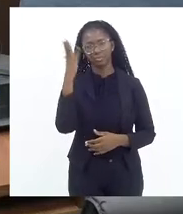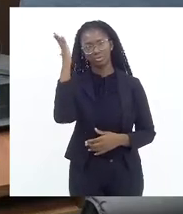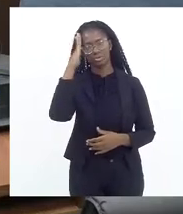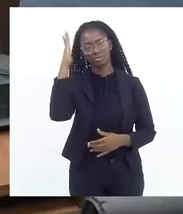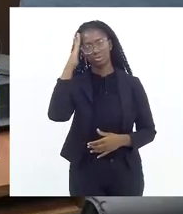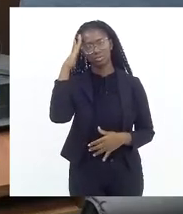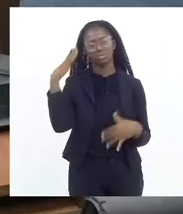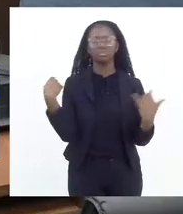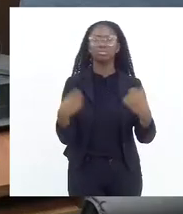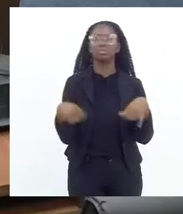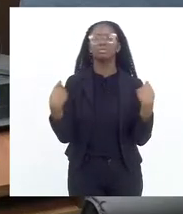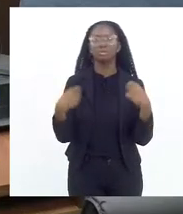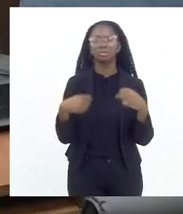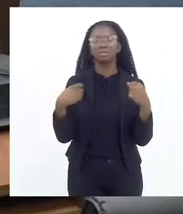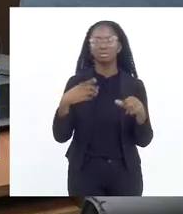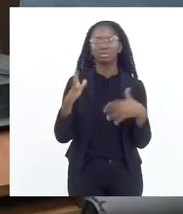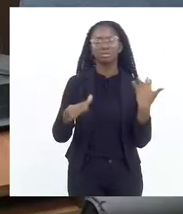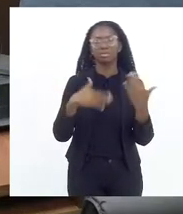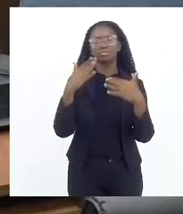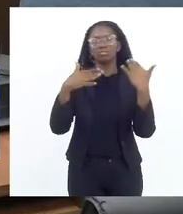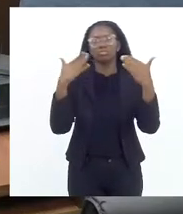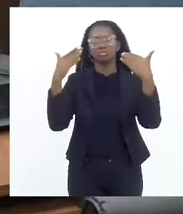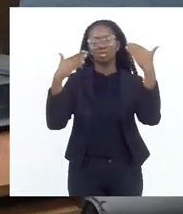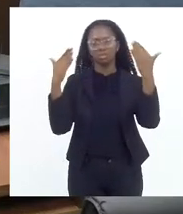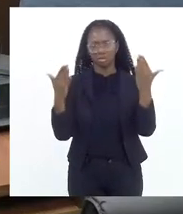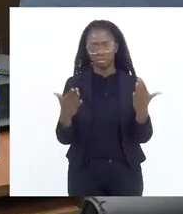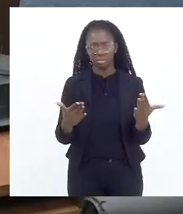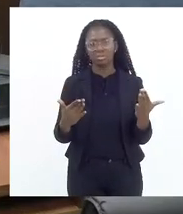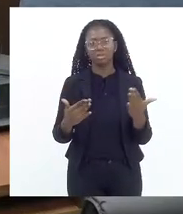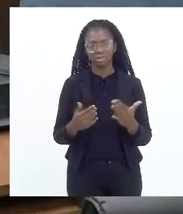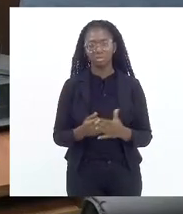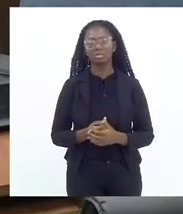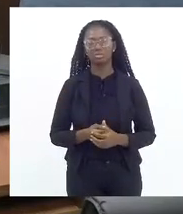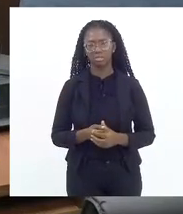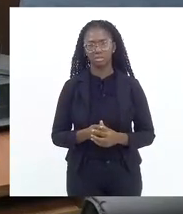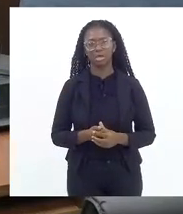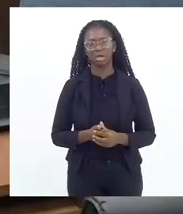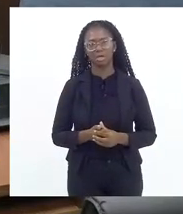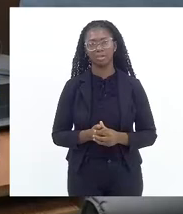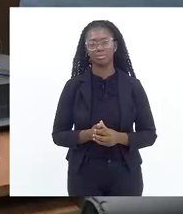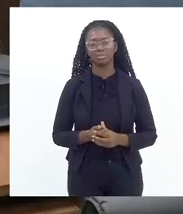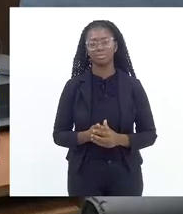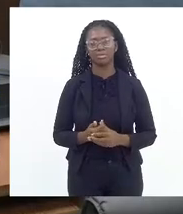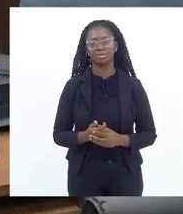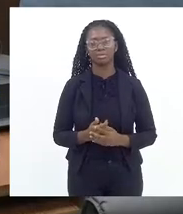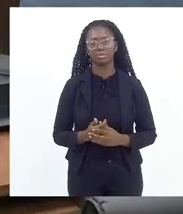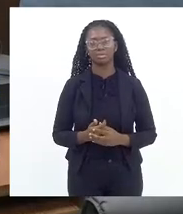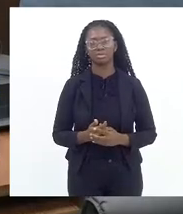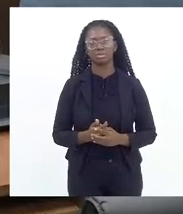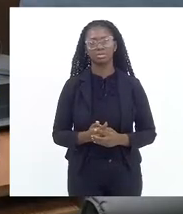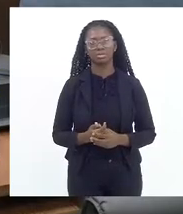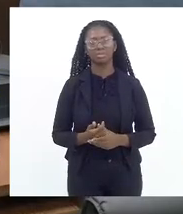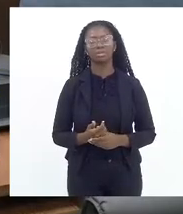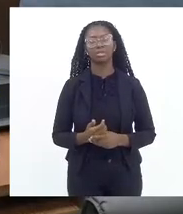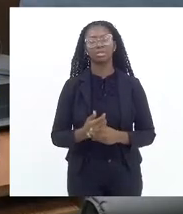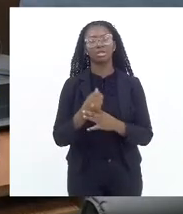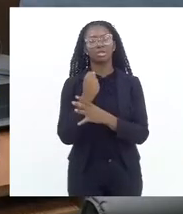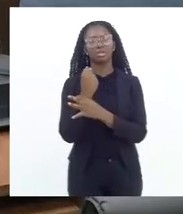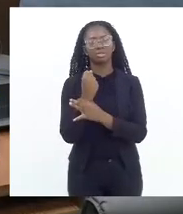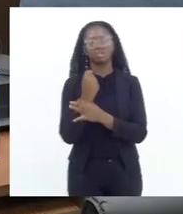uma necessidade de avançar na ampliação dos postos de trabalho, na garantia da